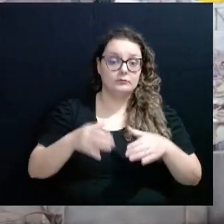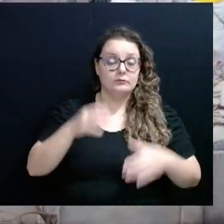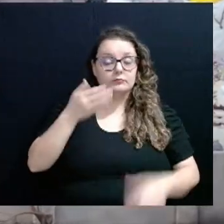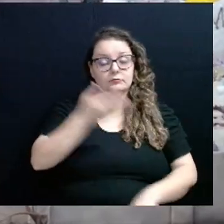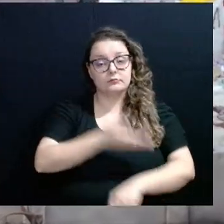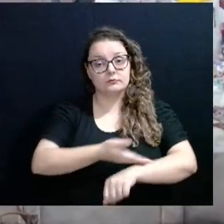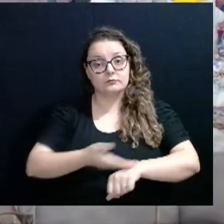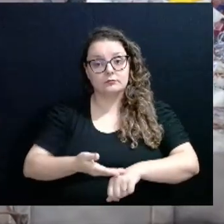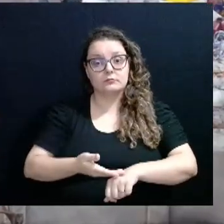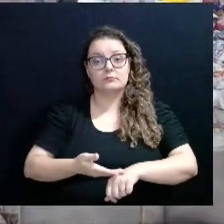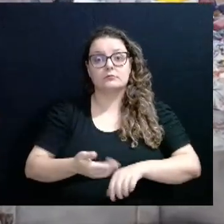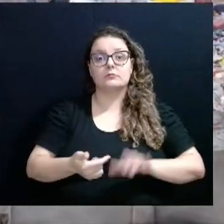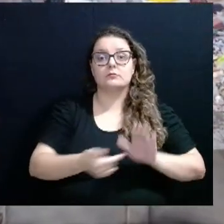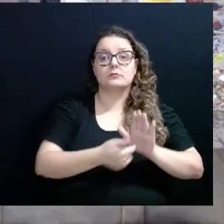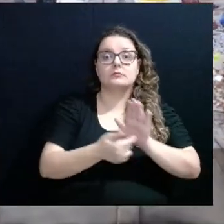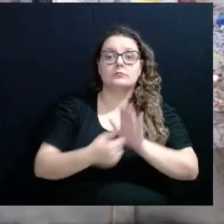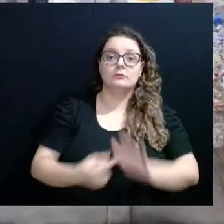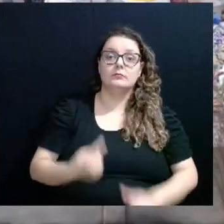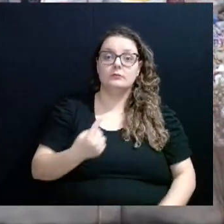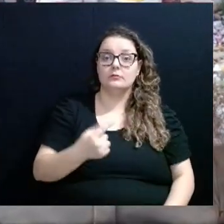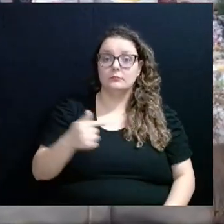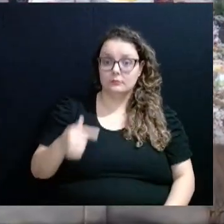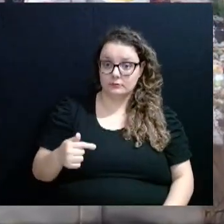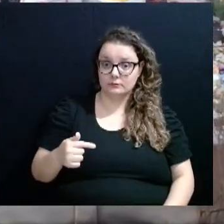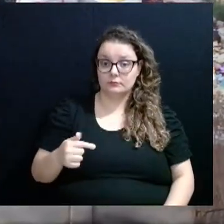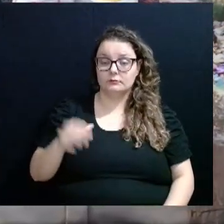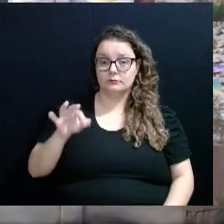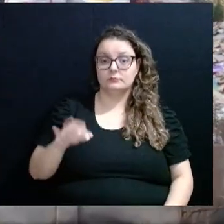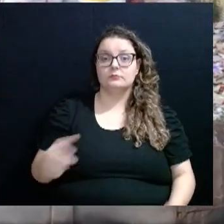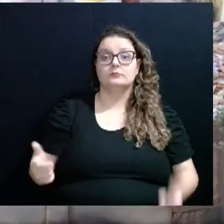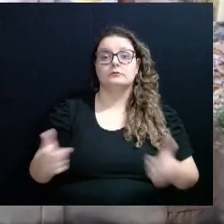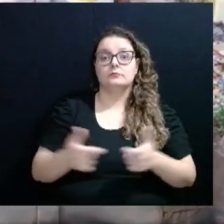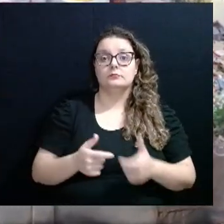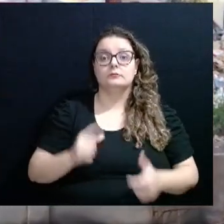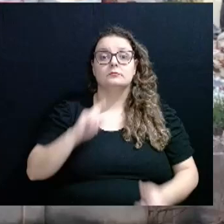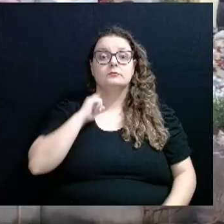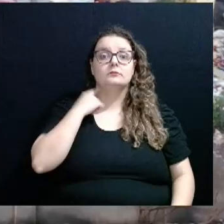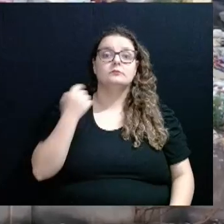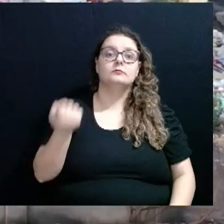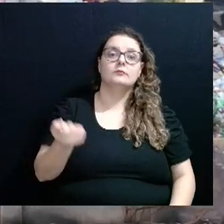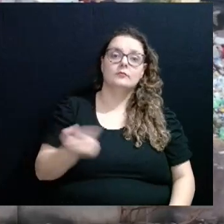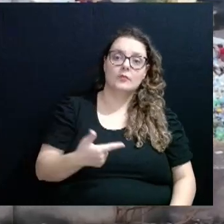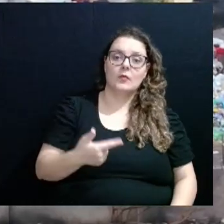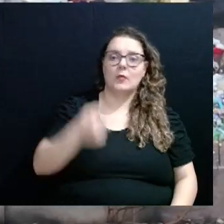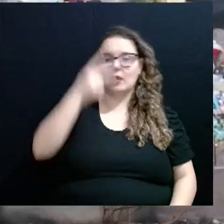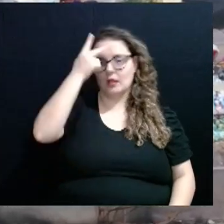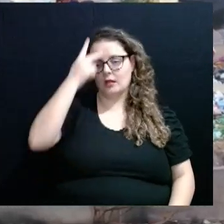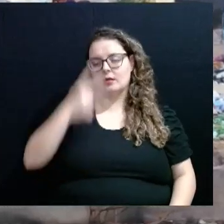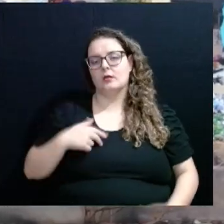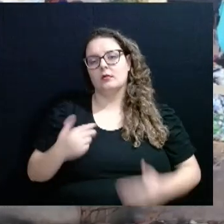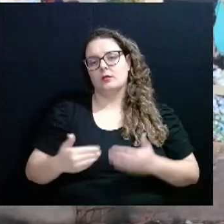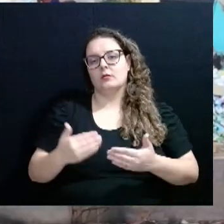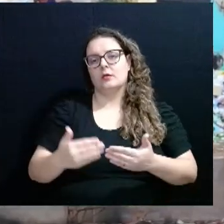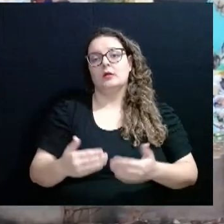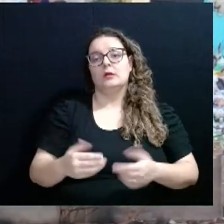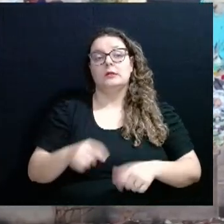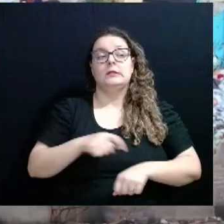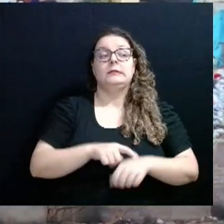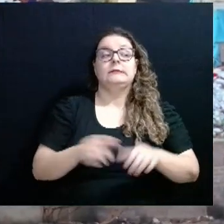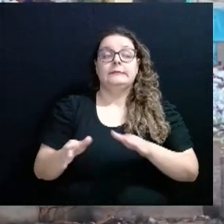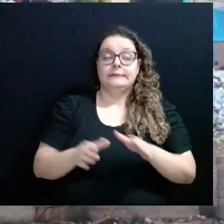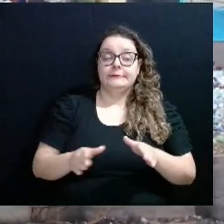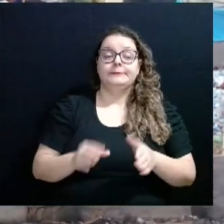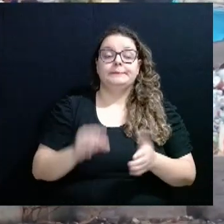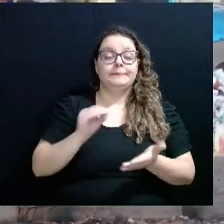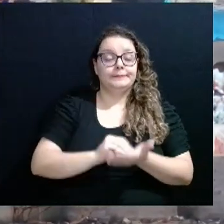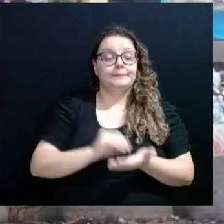a 17% menos poluição ambiental do que elas mesmas geram. Então, é um cenário bastante injusto. Ela mesma está